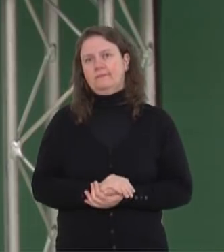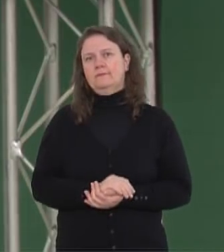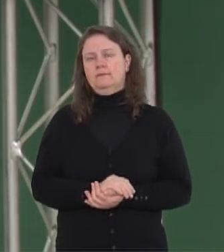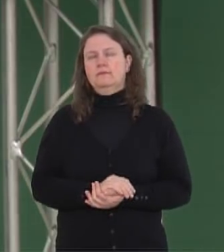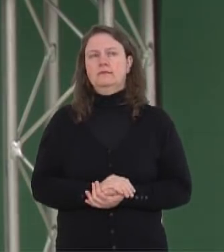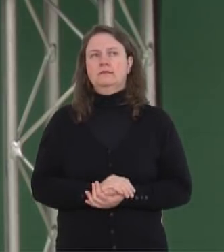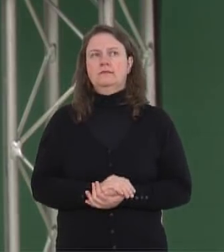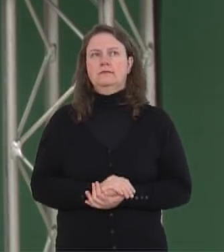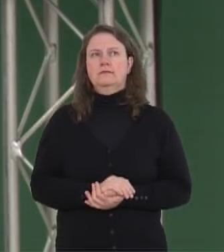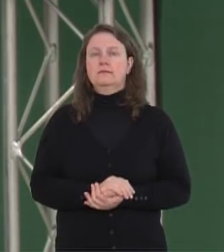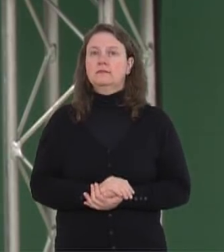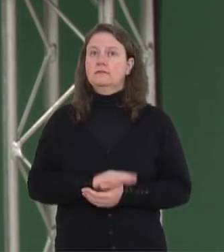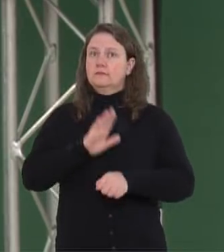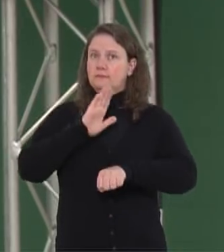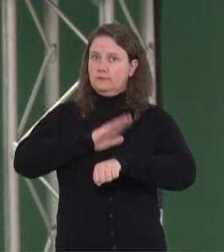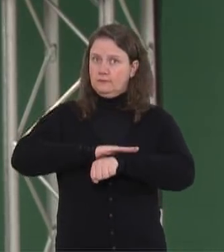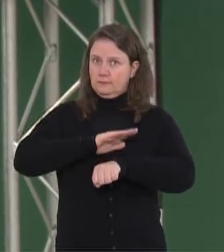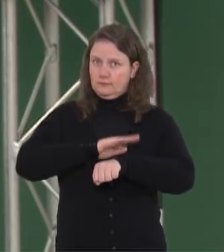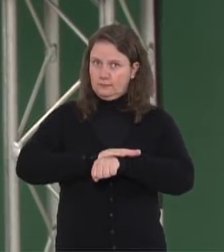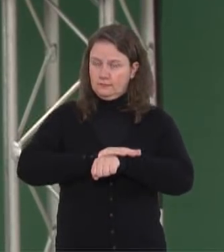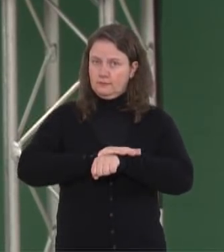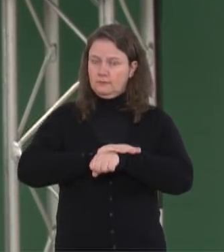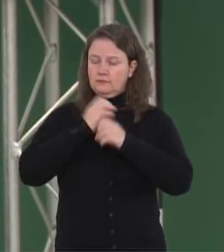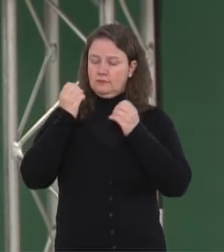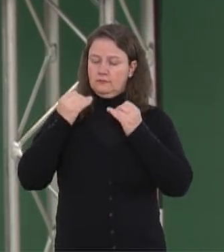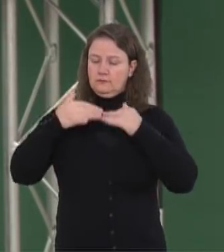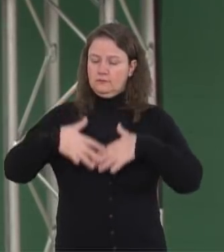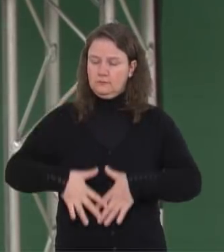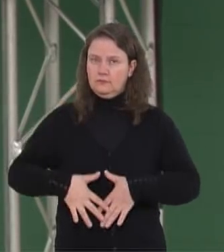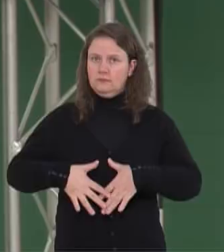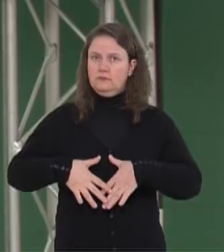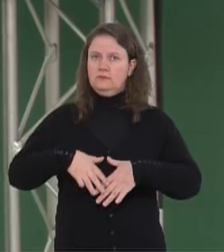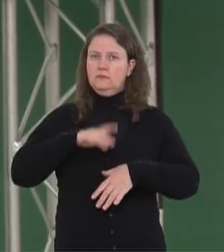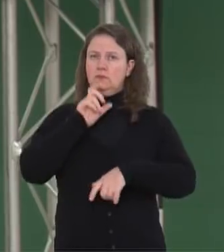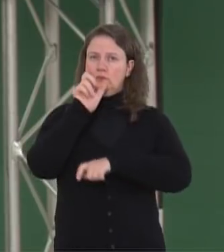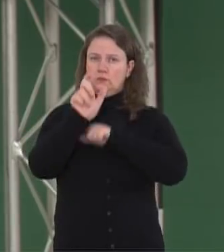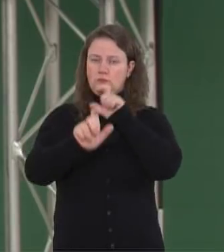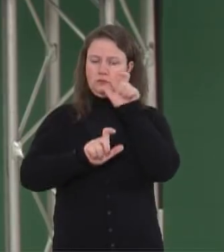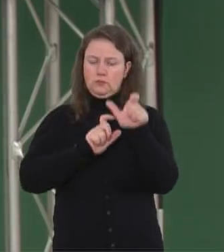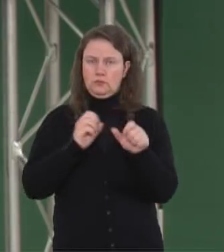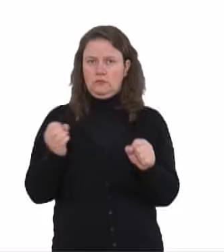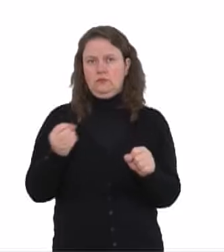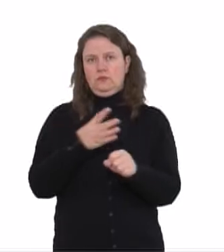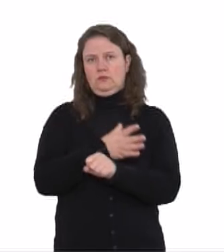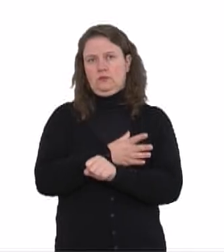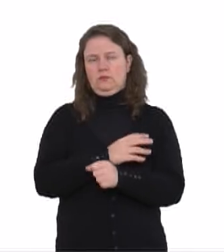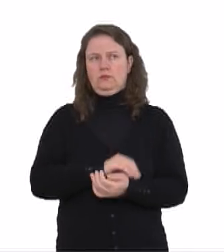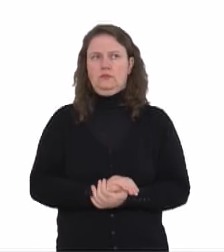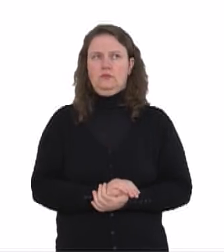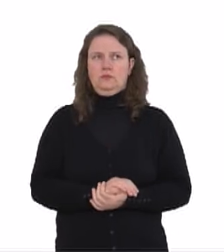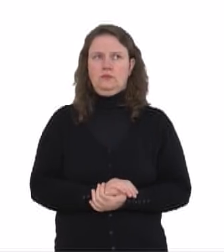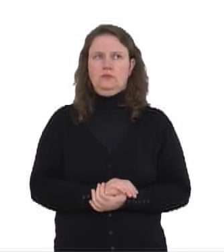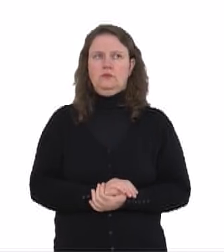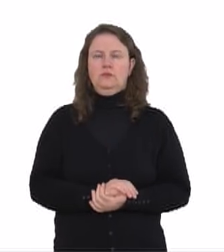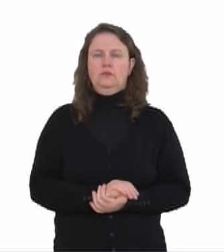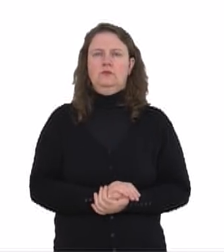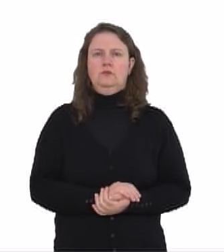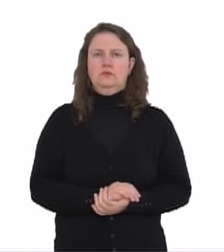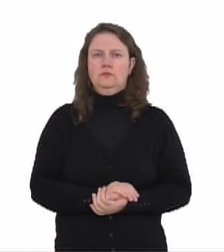Exatamente. Nesse momento, nós estamos trabalhando com palavrinhas novas. He is a